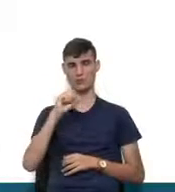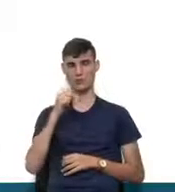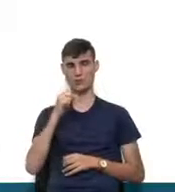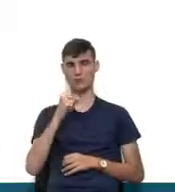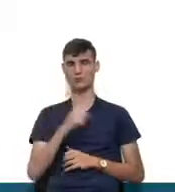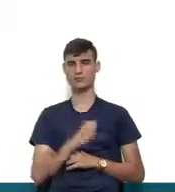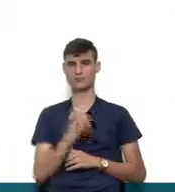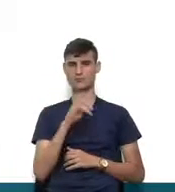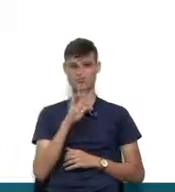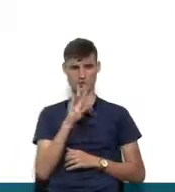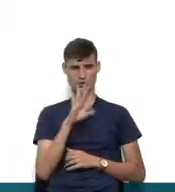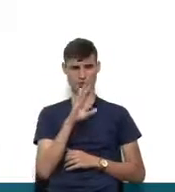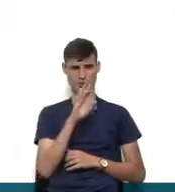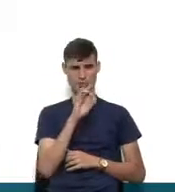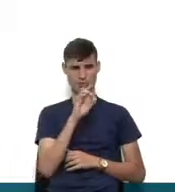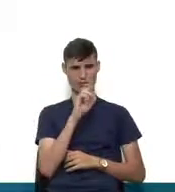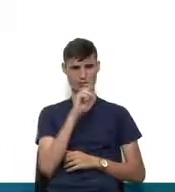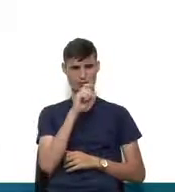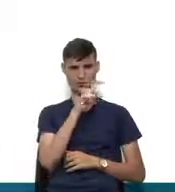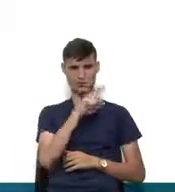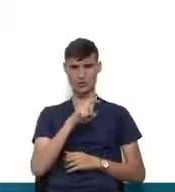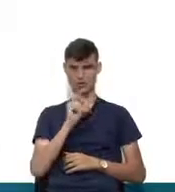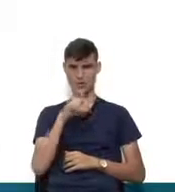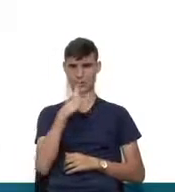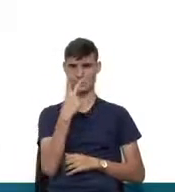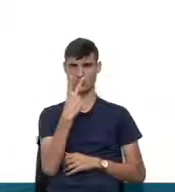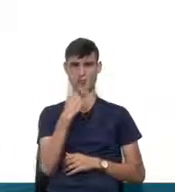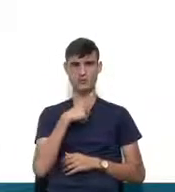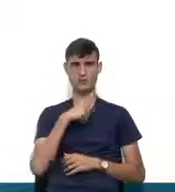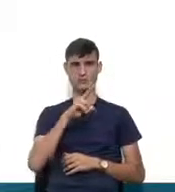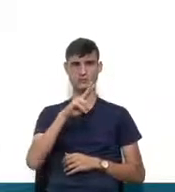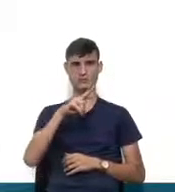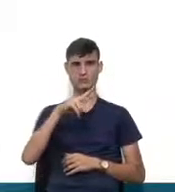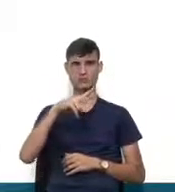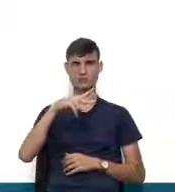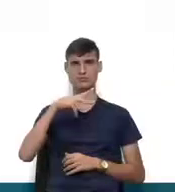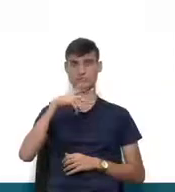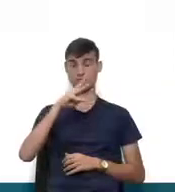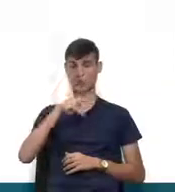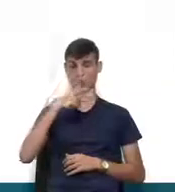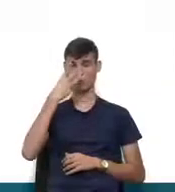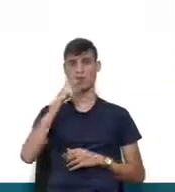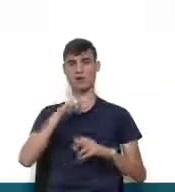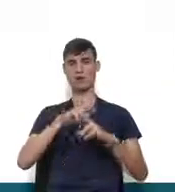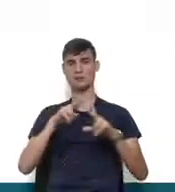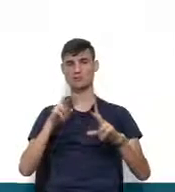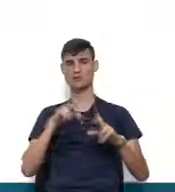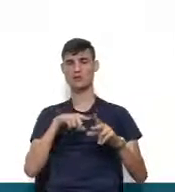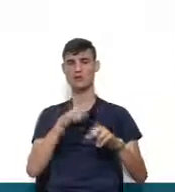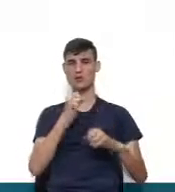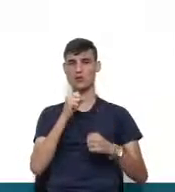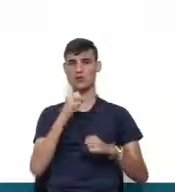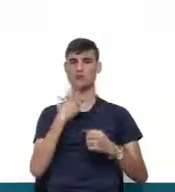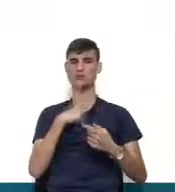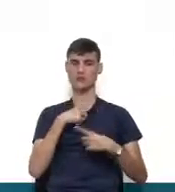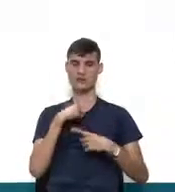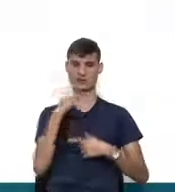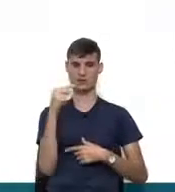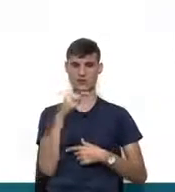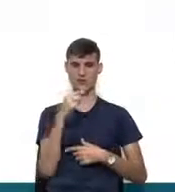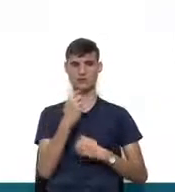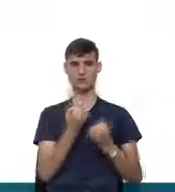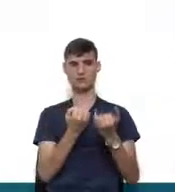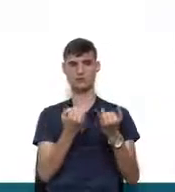Se eu pegar só o meu x positivo, que no caso é 2, e elevar ao cubo, vai dar 8, só que eu tenho esse negativo da minha